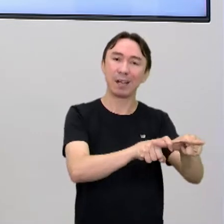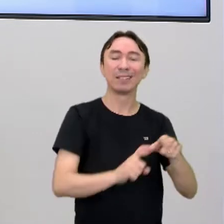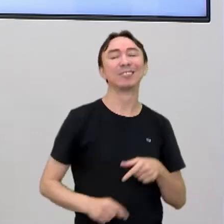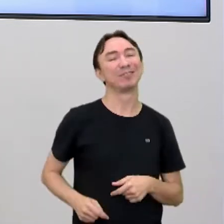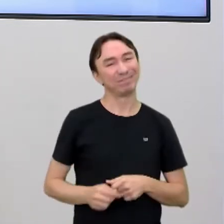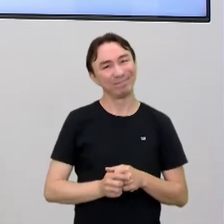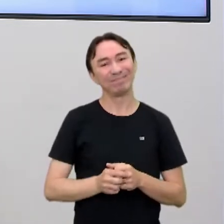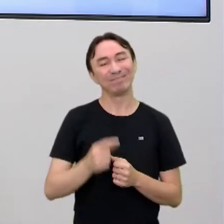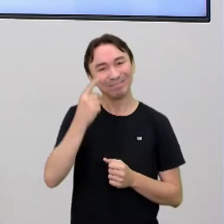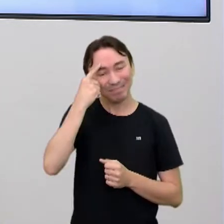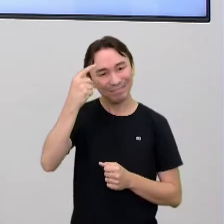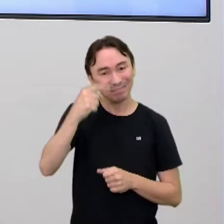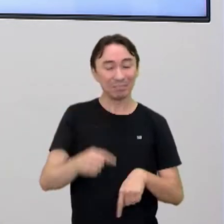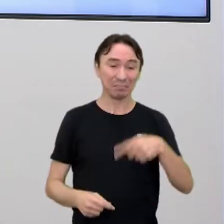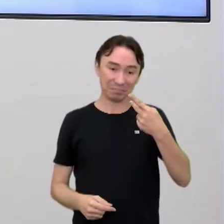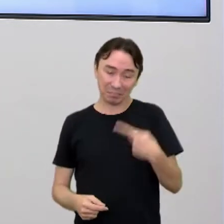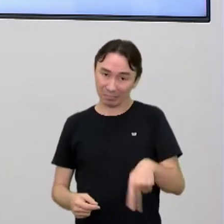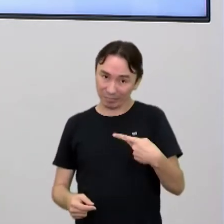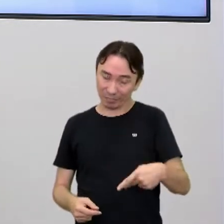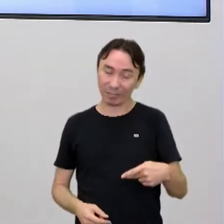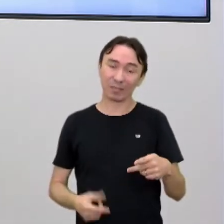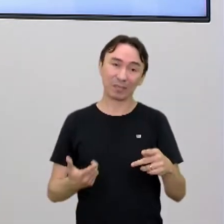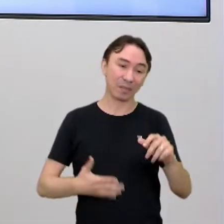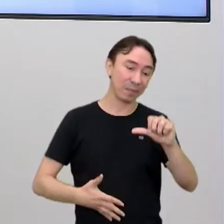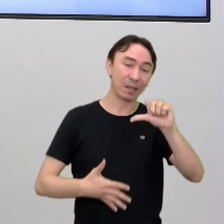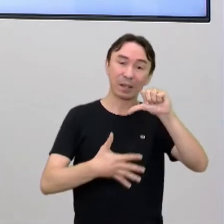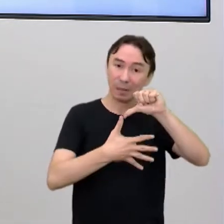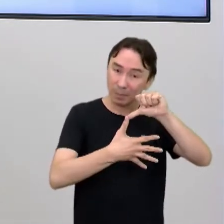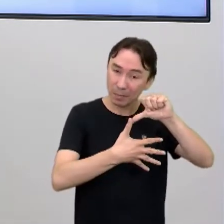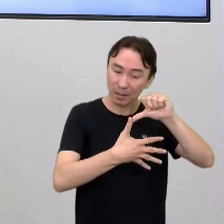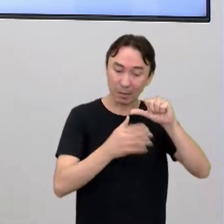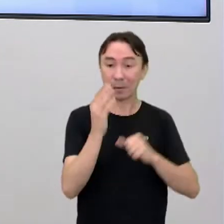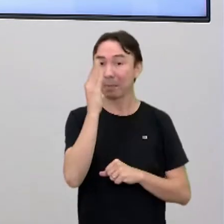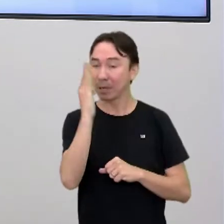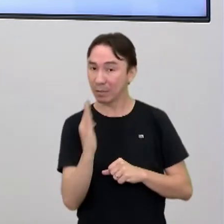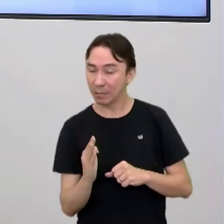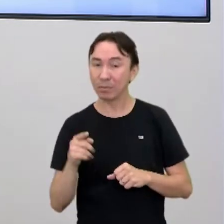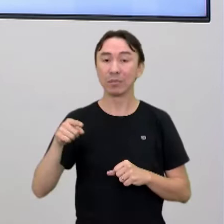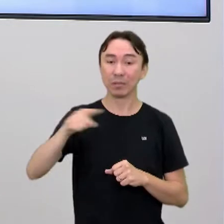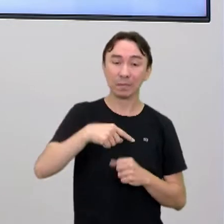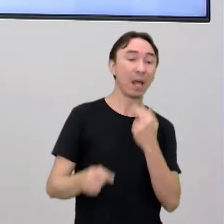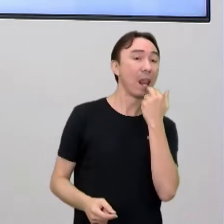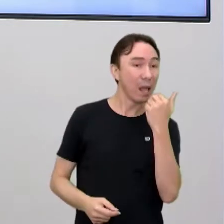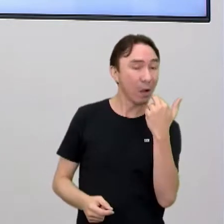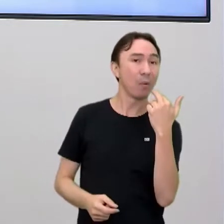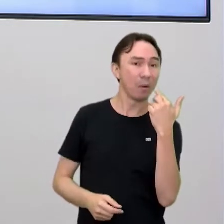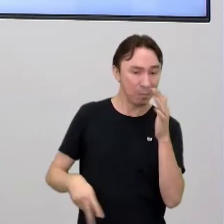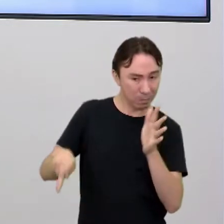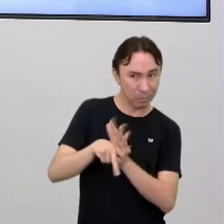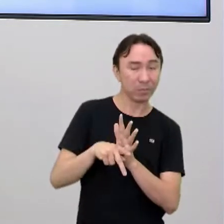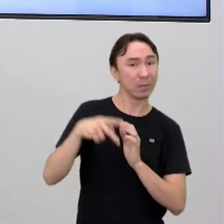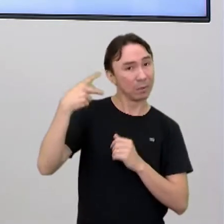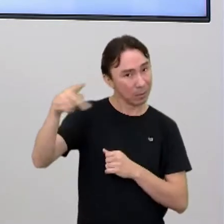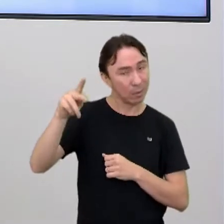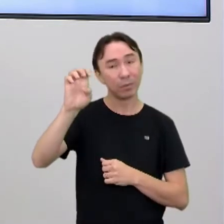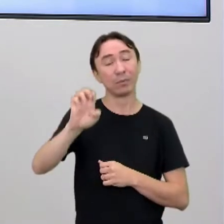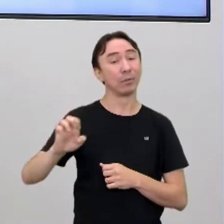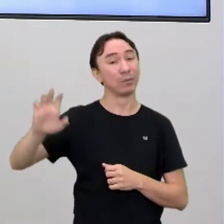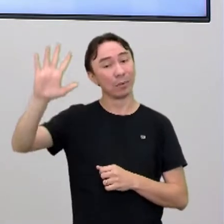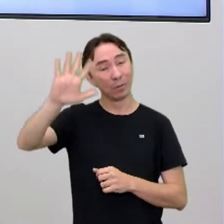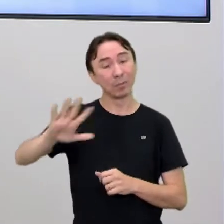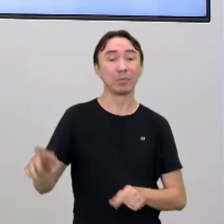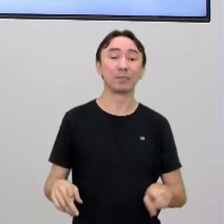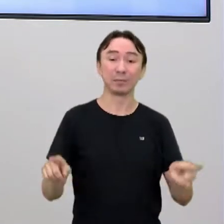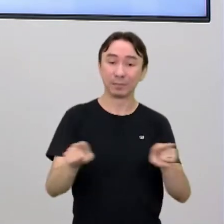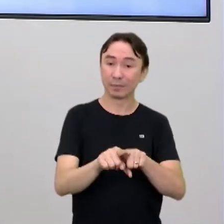América falamos uma língua europeia e temos uma gama considerável de hábitos, todos eles